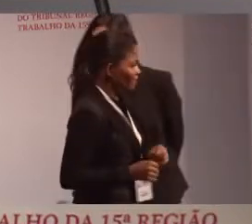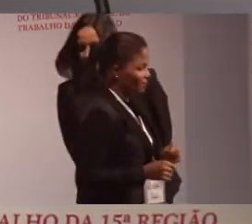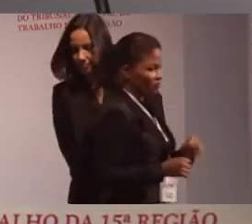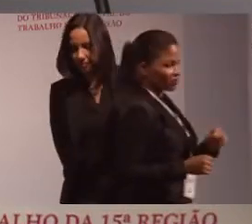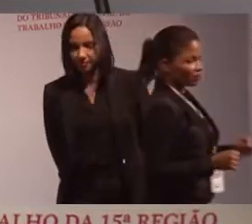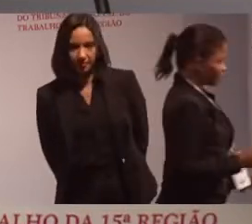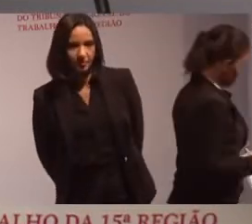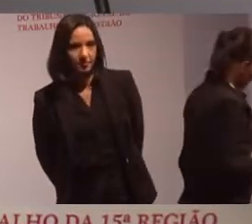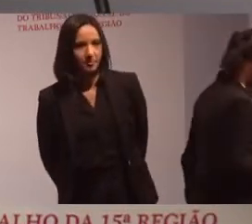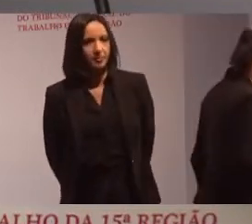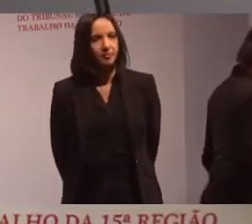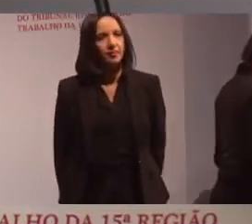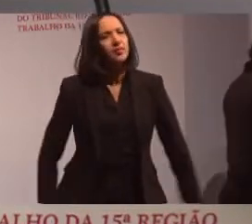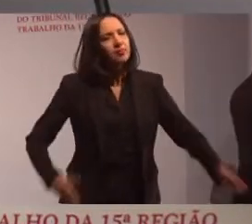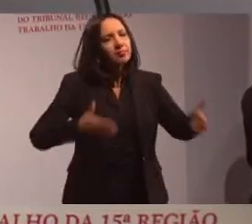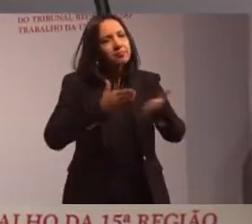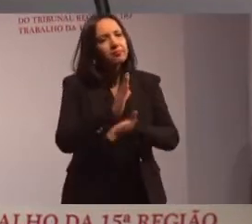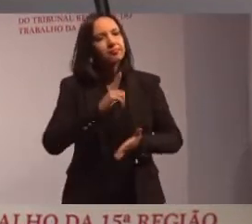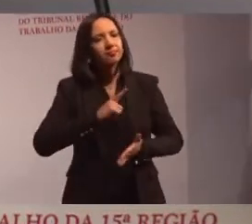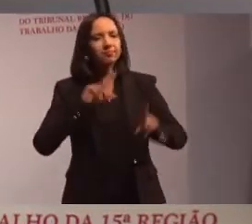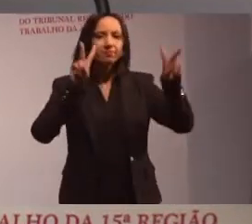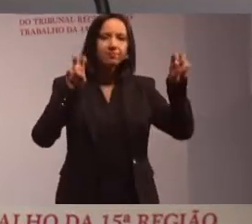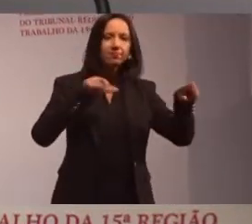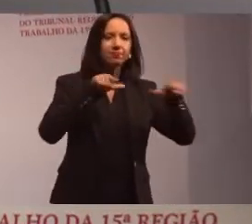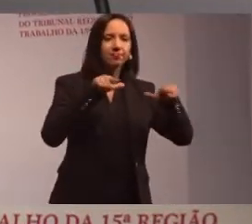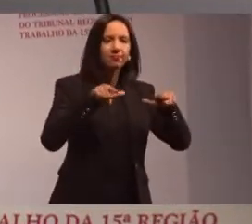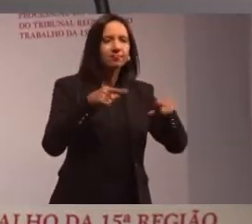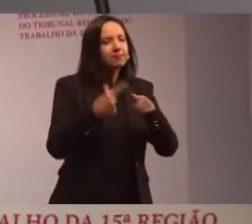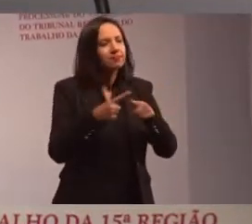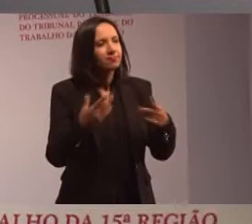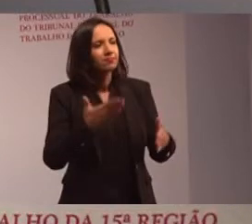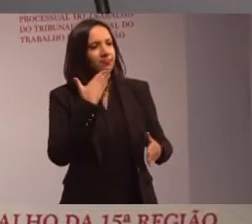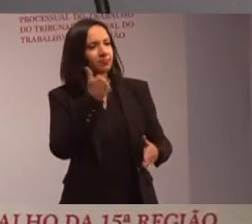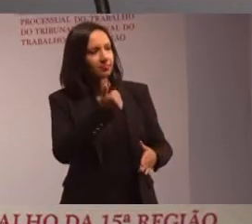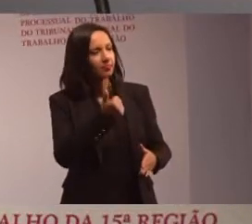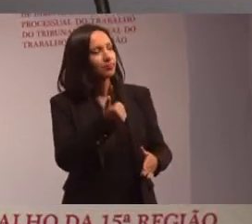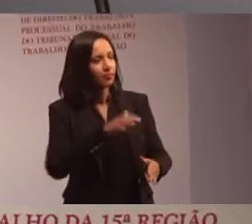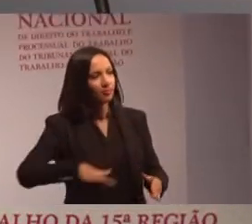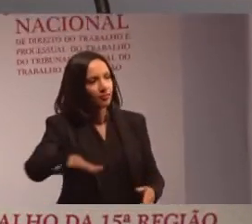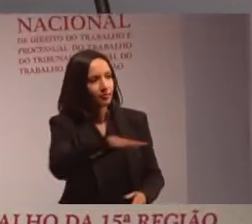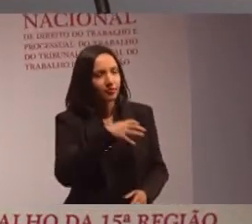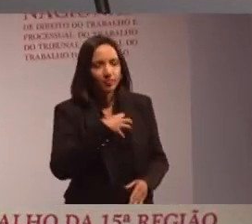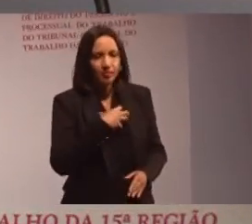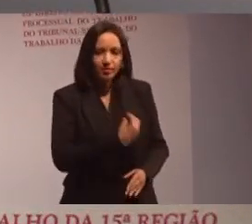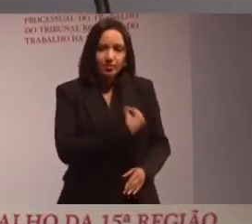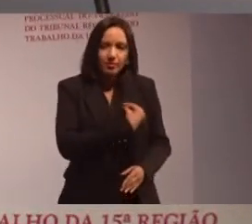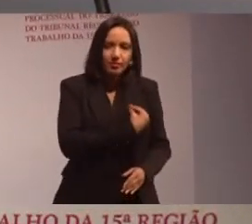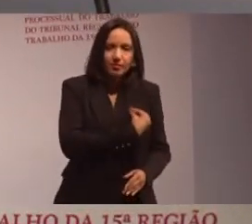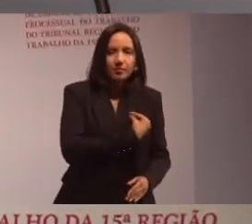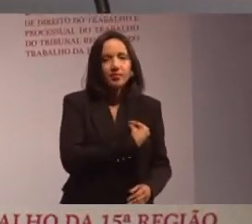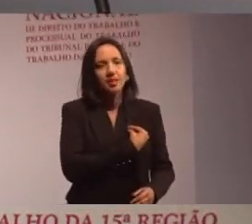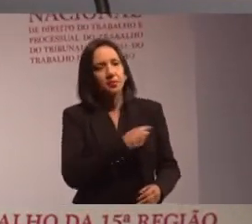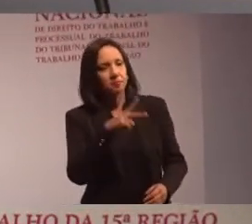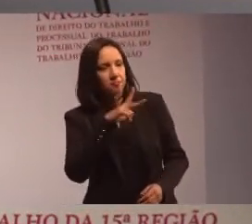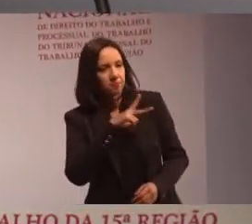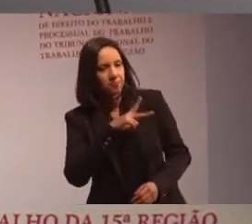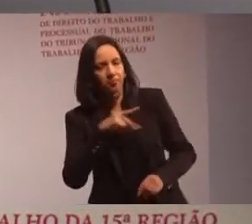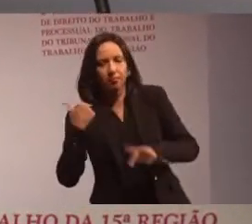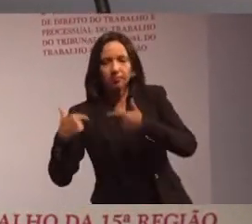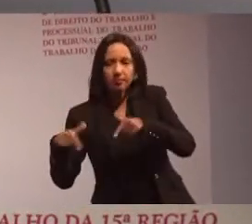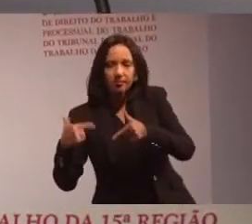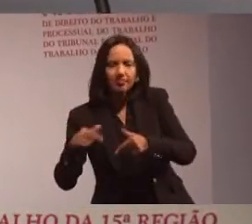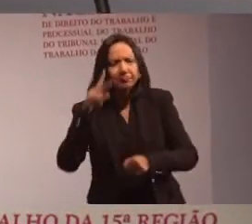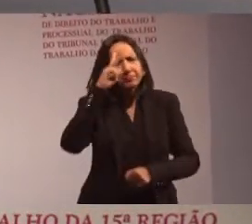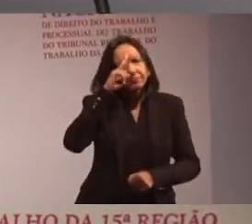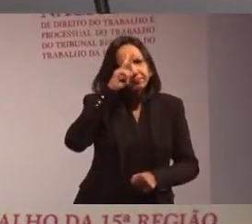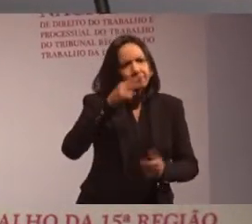fala, aprovam esse tipo de trabalho porque melhorou a interface trabalho e vida pessoal. Então, eu gosto de lembrar disso, porque